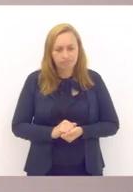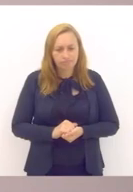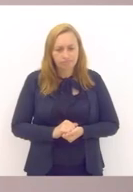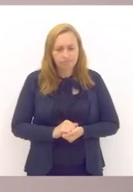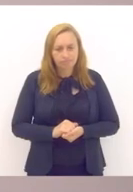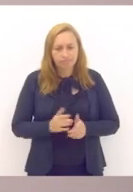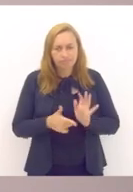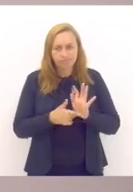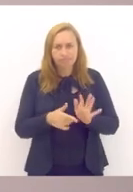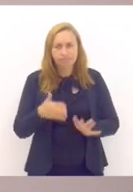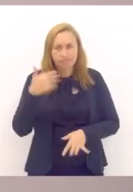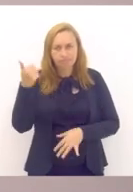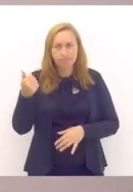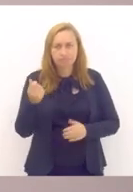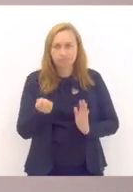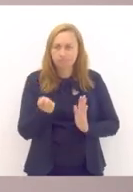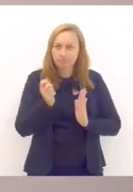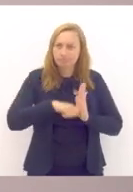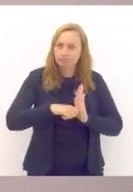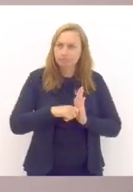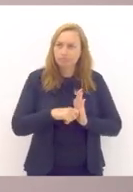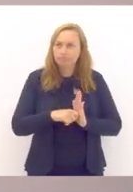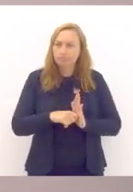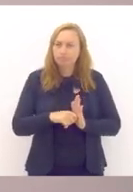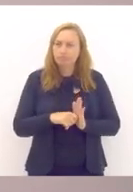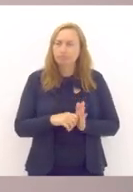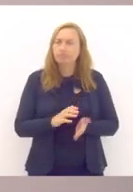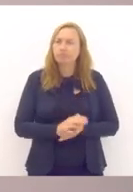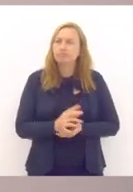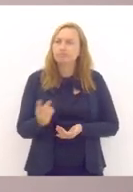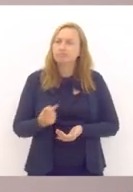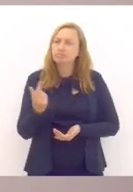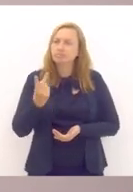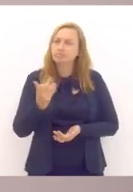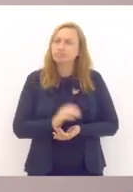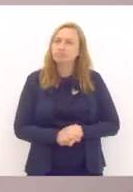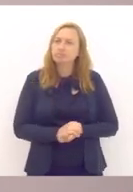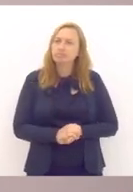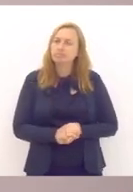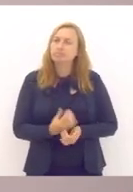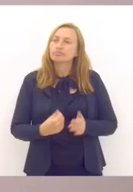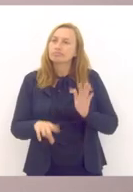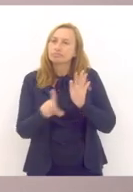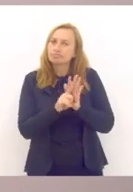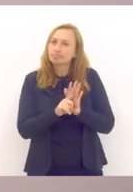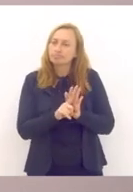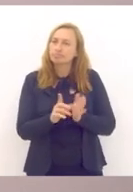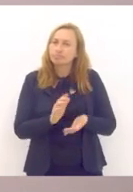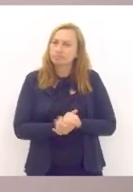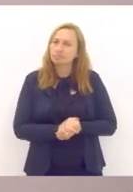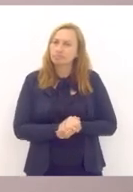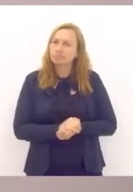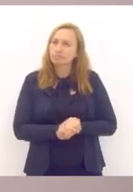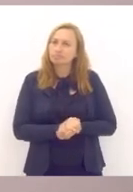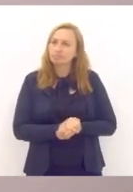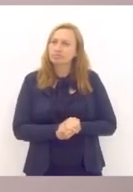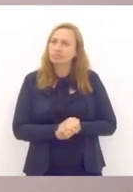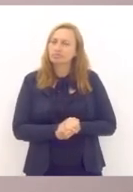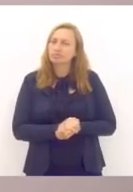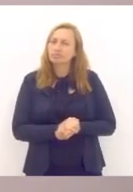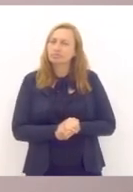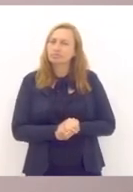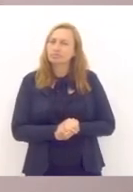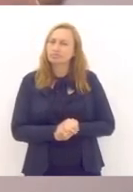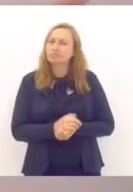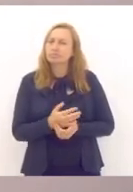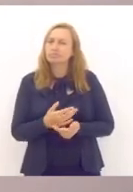benefício para a reforma tributária são os princípios que ela traz e, sob elas, as leis que vão sair do outro lado. Se nós tivermos, em vez de uma alíquota,